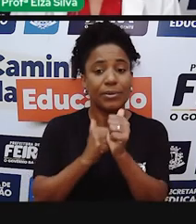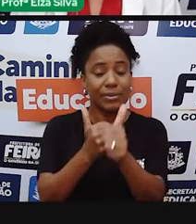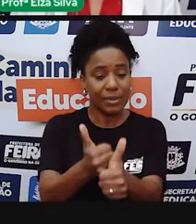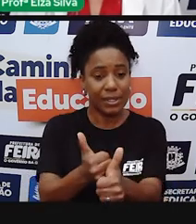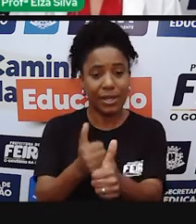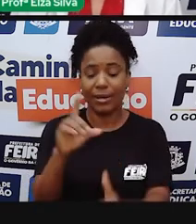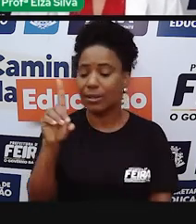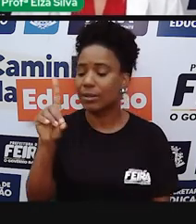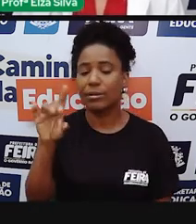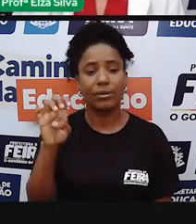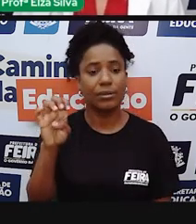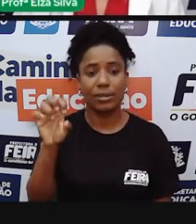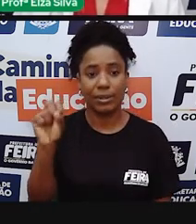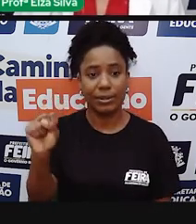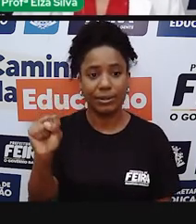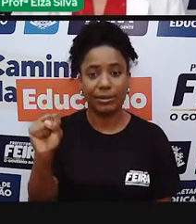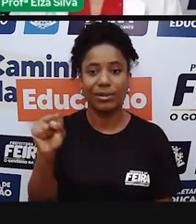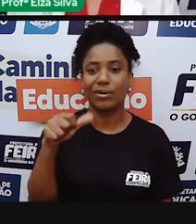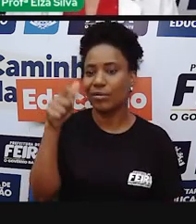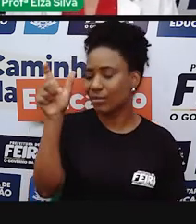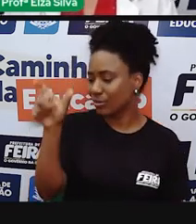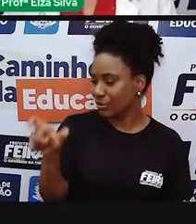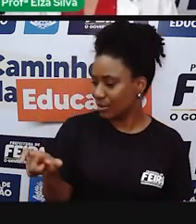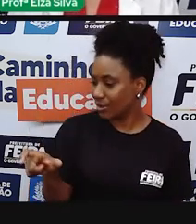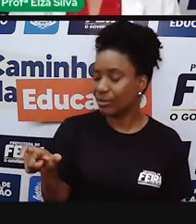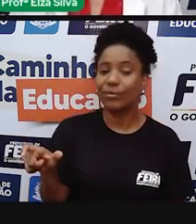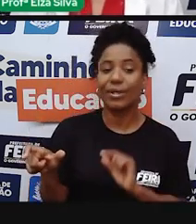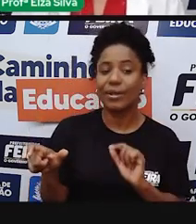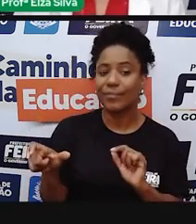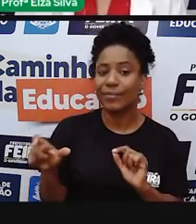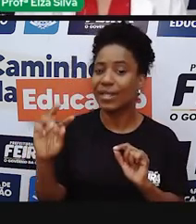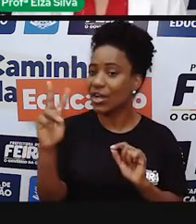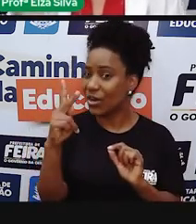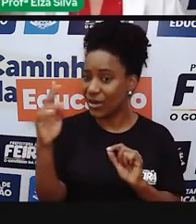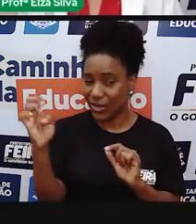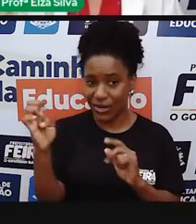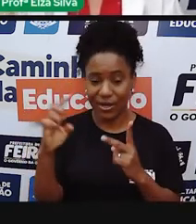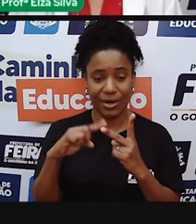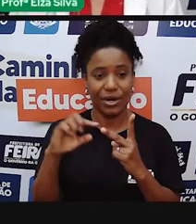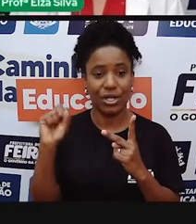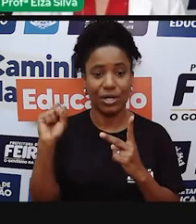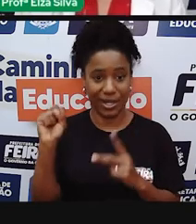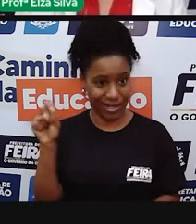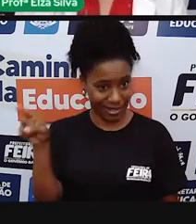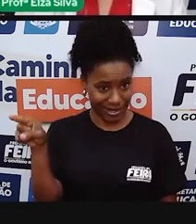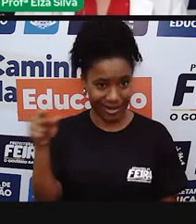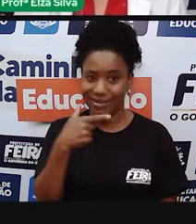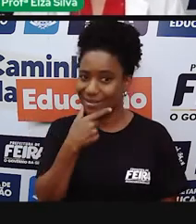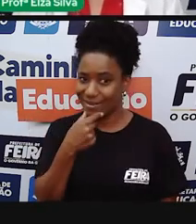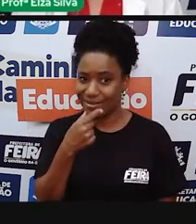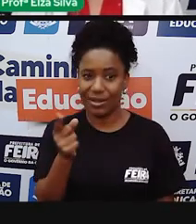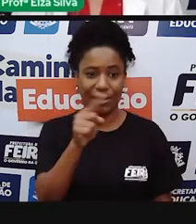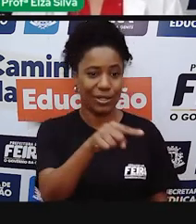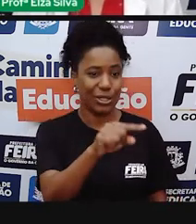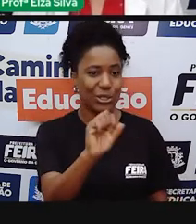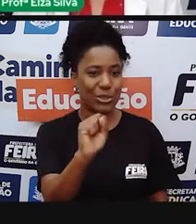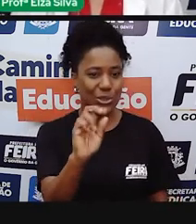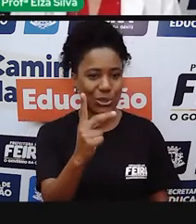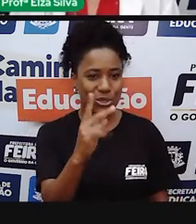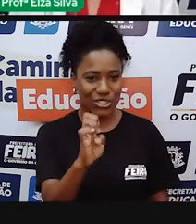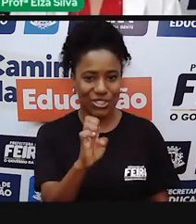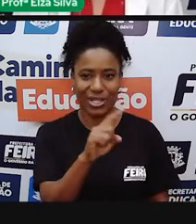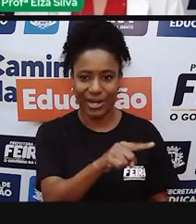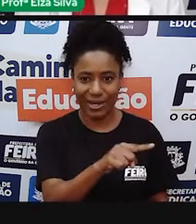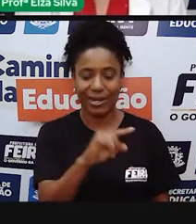das, quando os sujeitos da oração forem he, ele, she, ela,